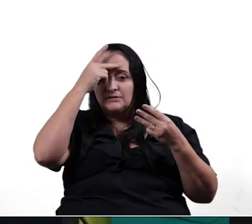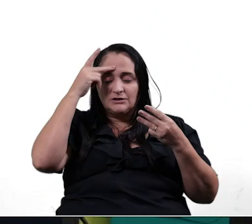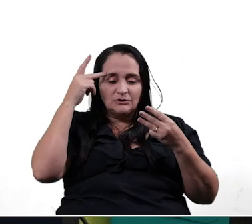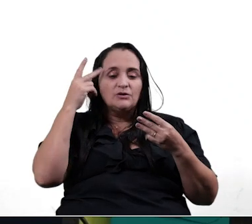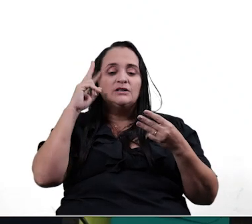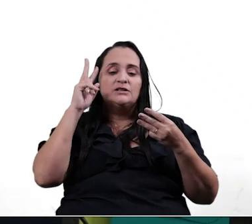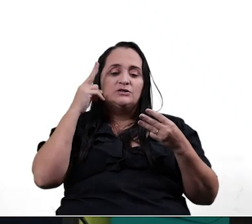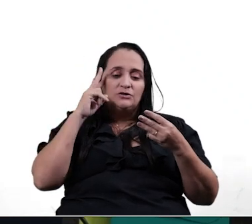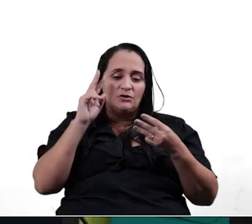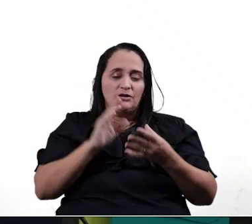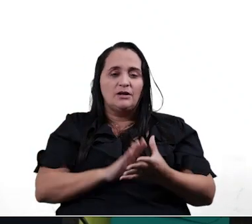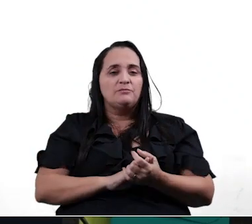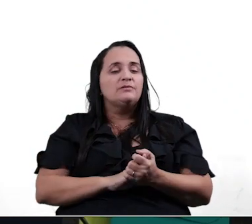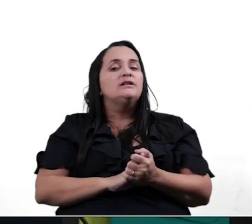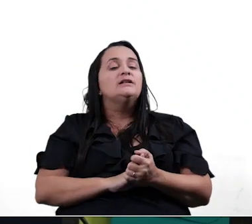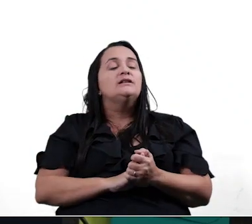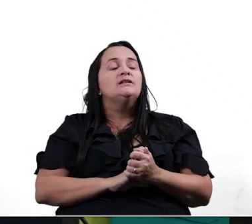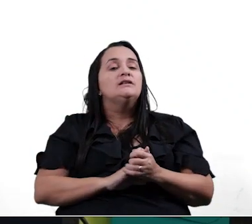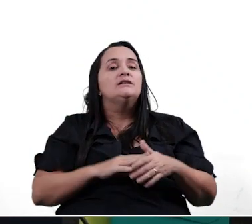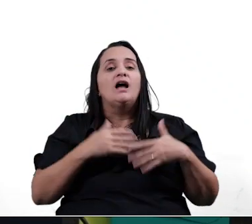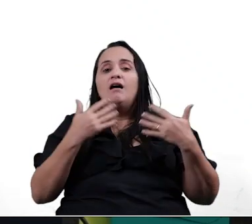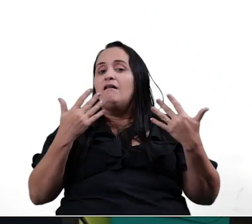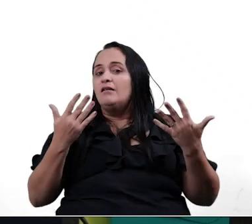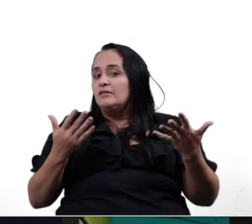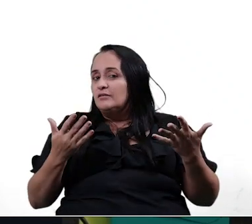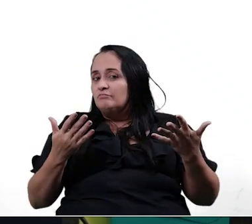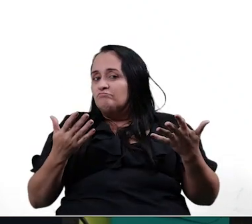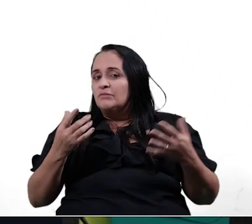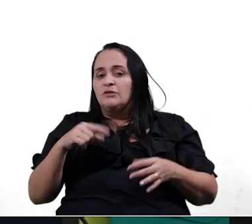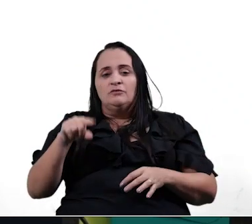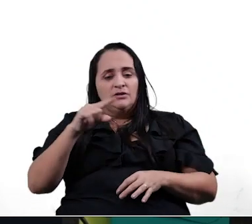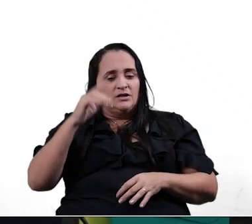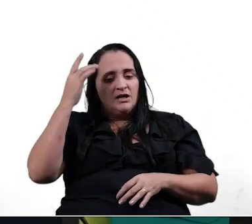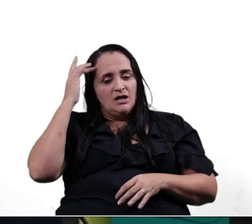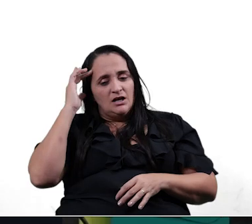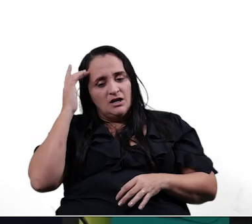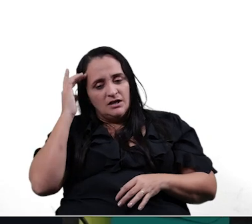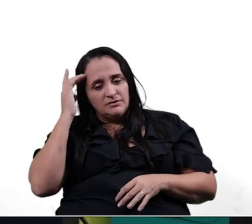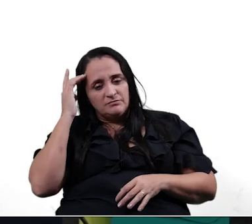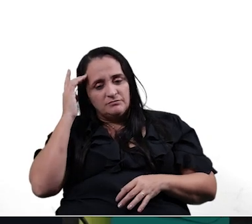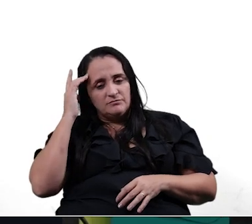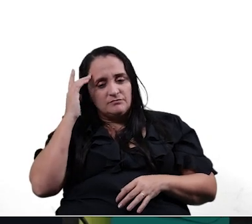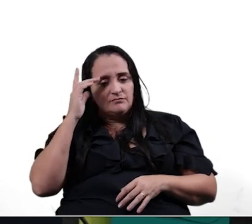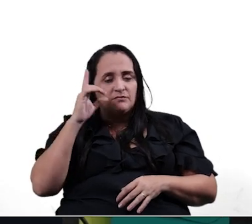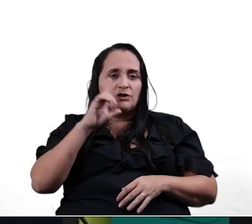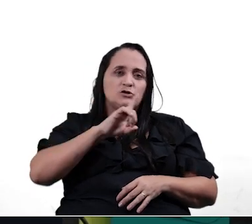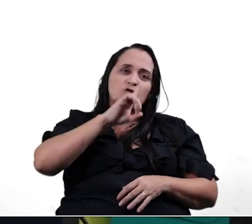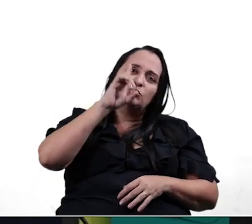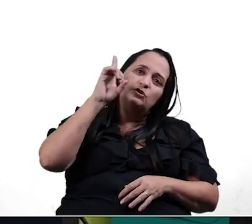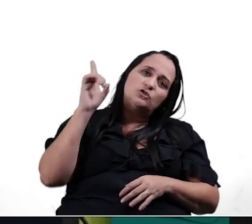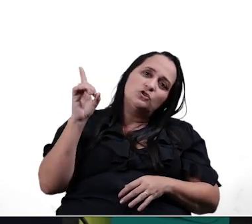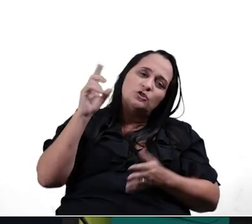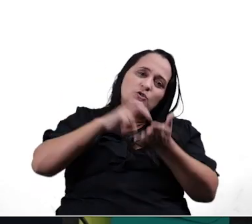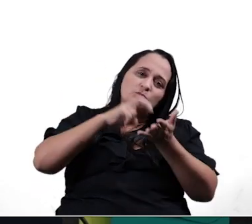verdade? E aí, é o tempo dessa história. O que você acha? Essa história começou, era de dia? Era à